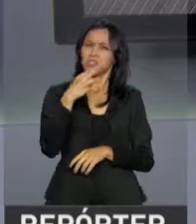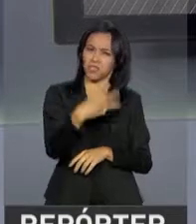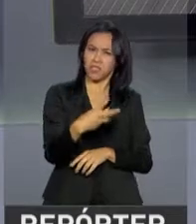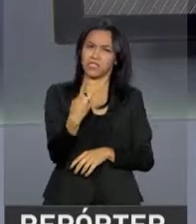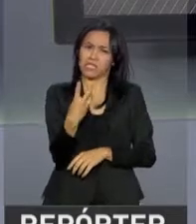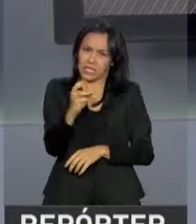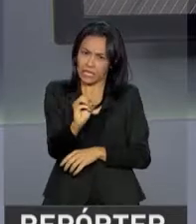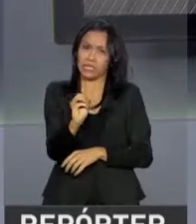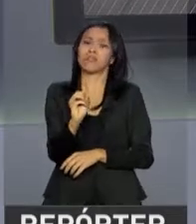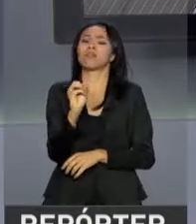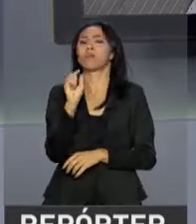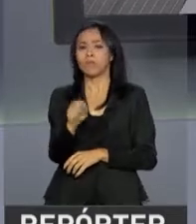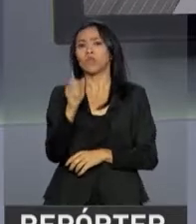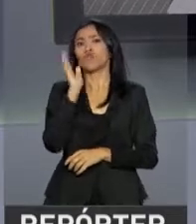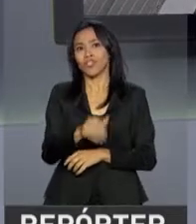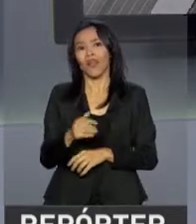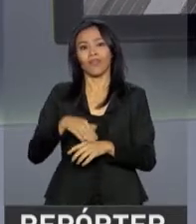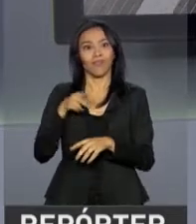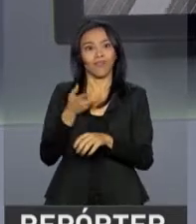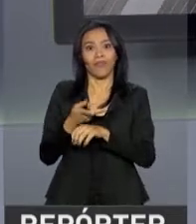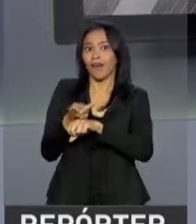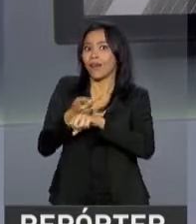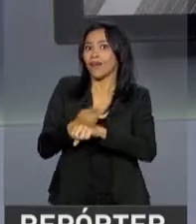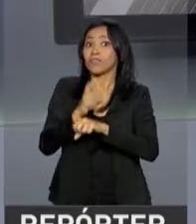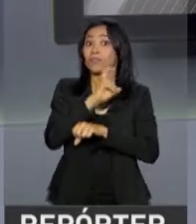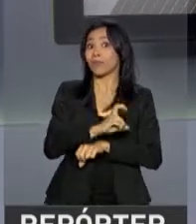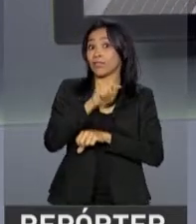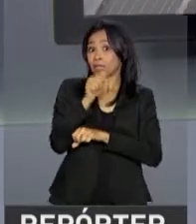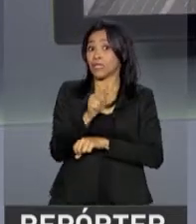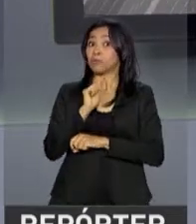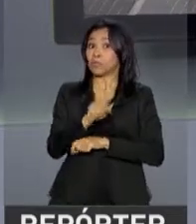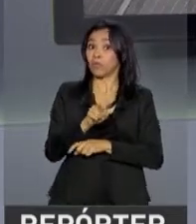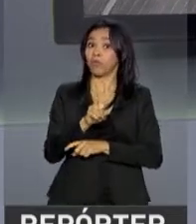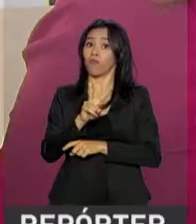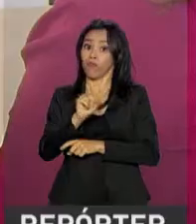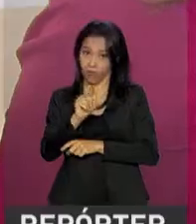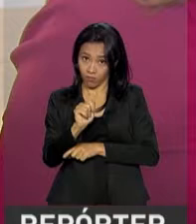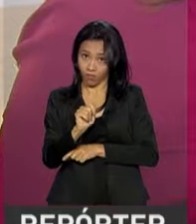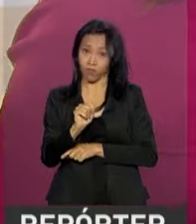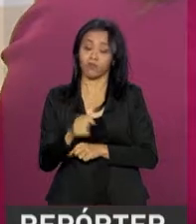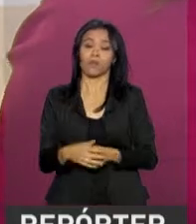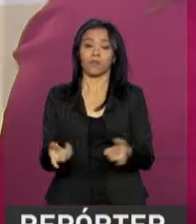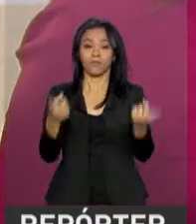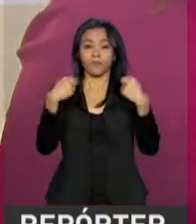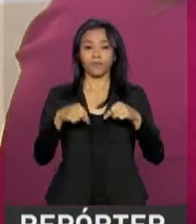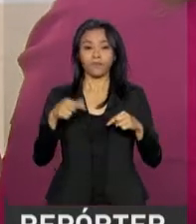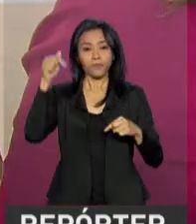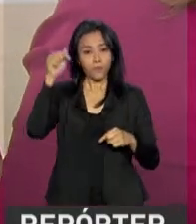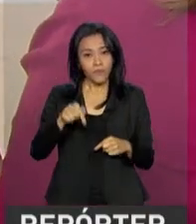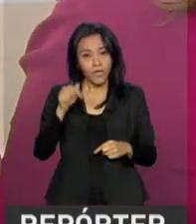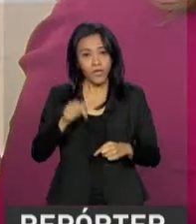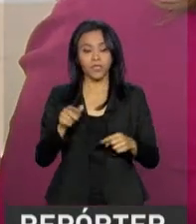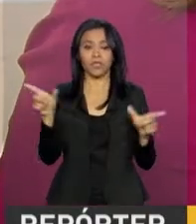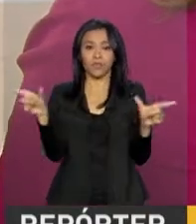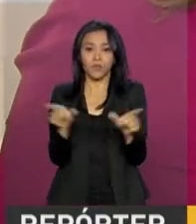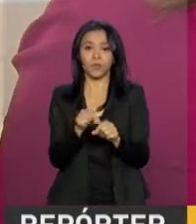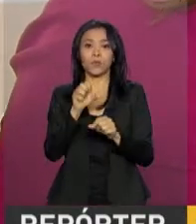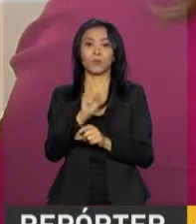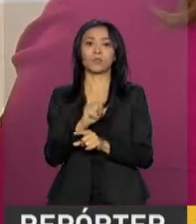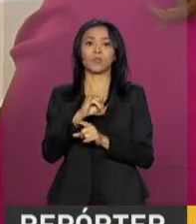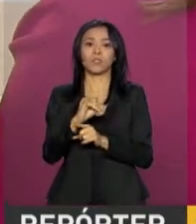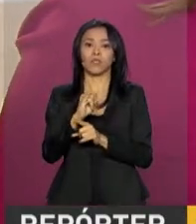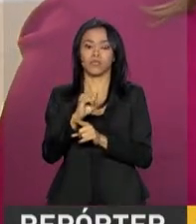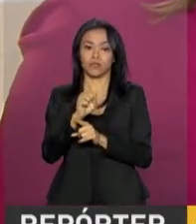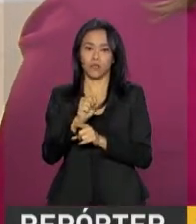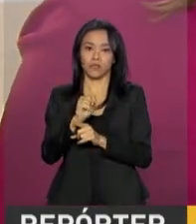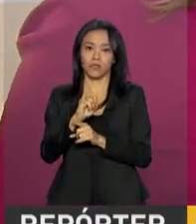candidatos estão na disputa por 57 mil vagas nesta edição o sisu vai oferecer mais